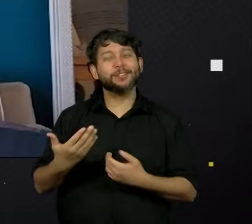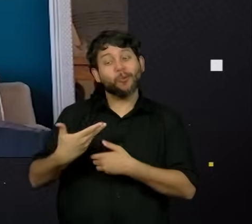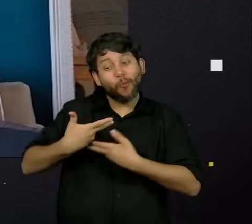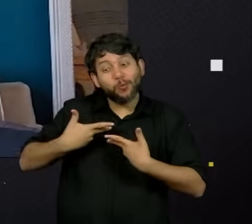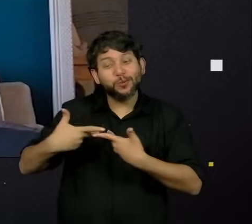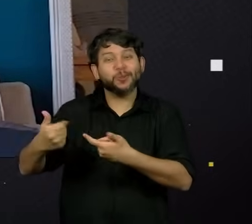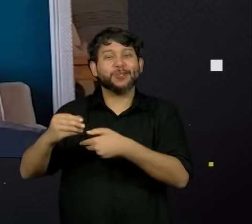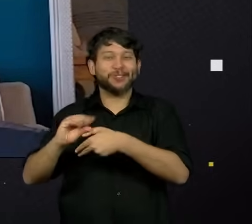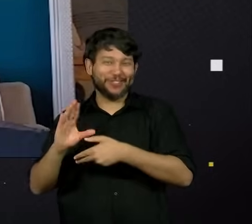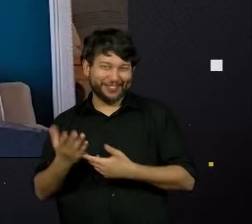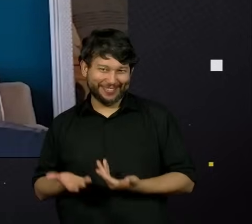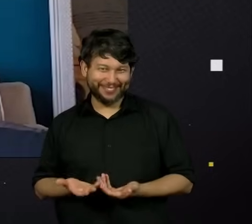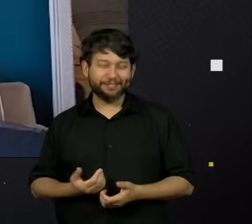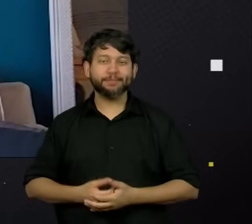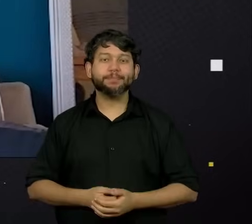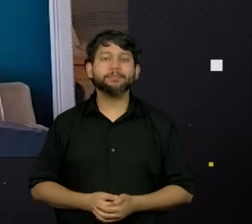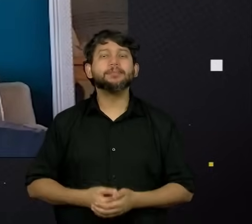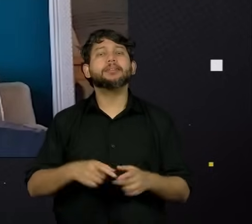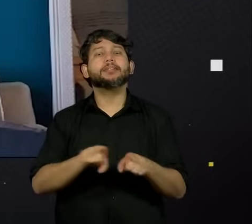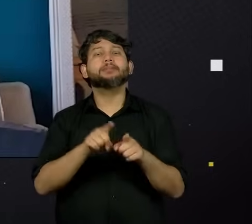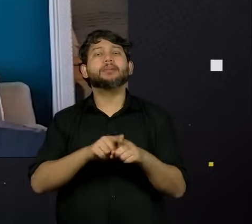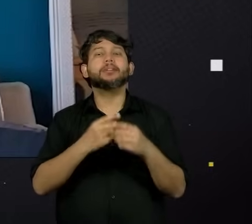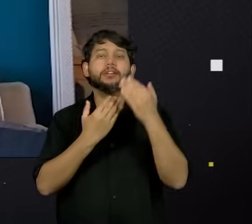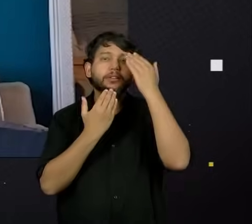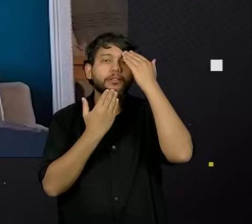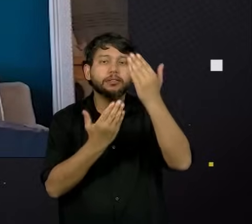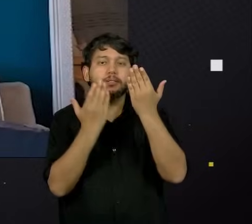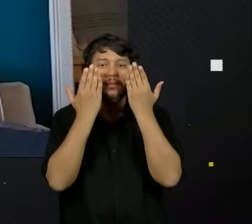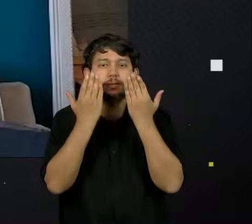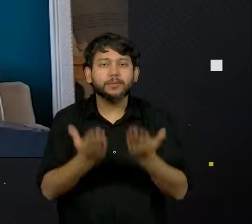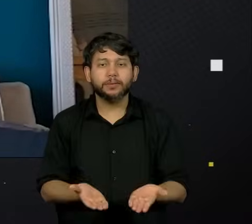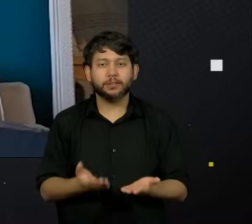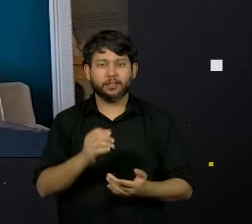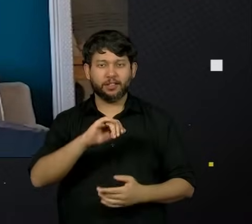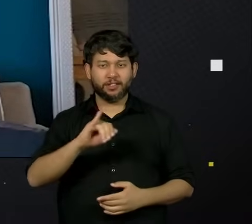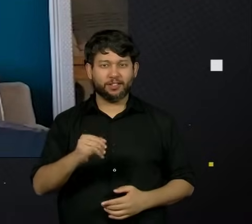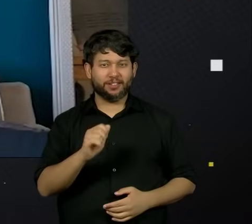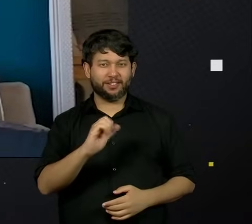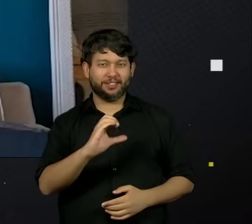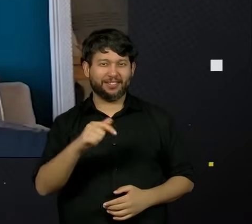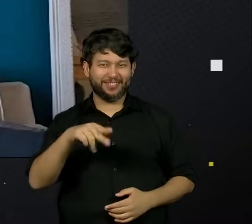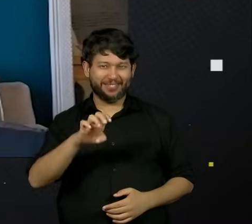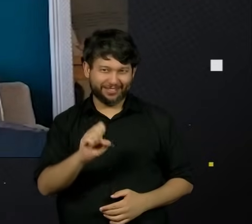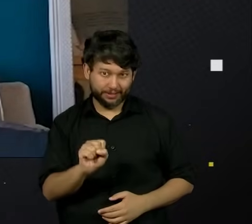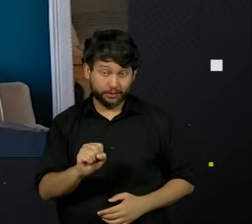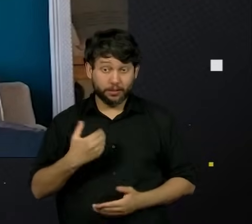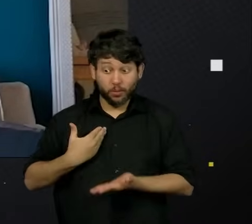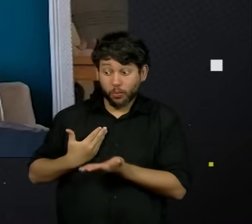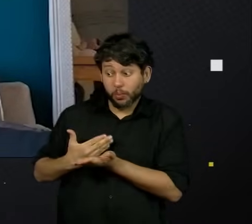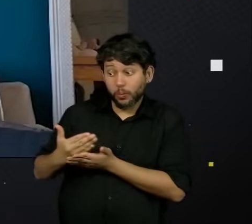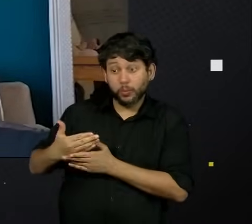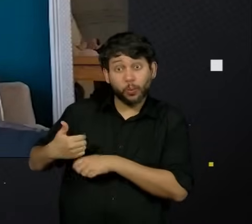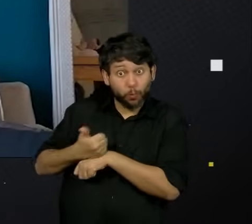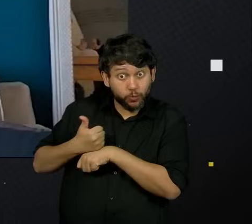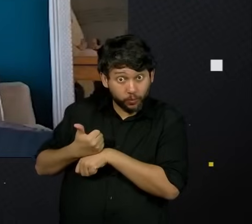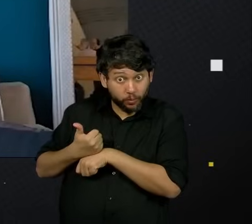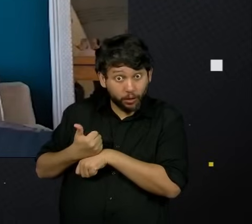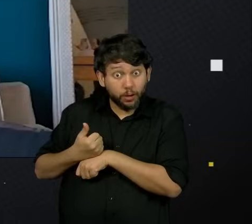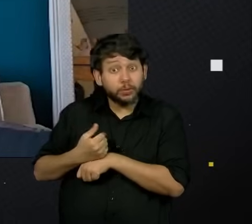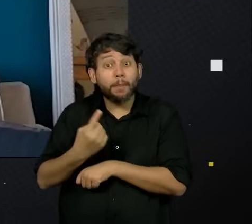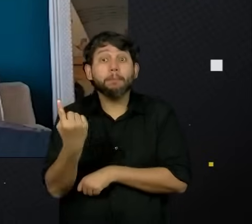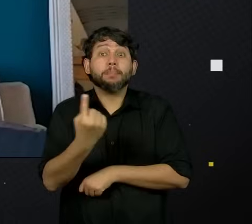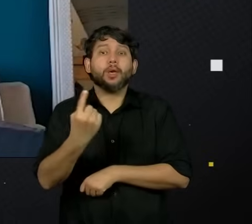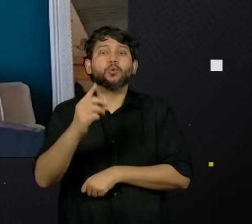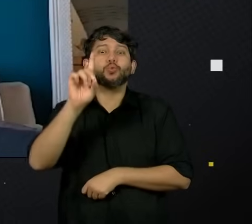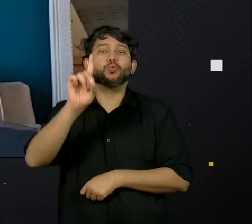convite. E a você, Jaque. A você eu tenho que agradecer demais. No início da minha carreira, você foi um dos primeiros